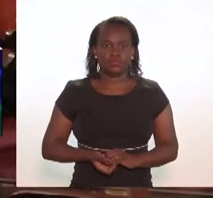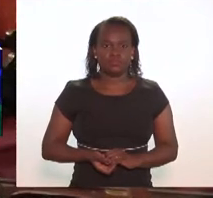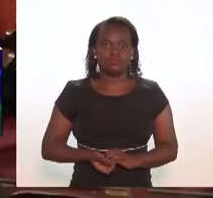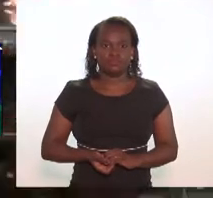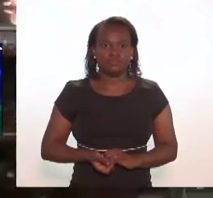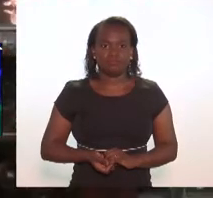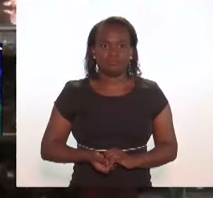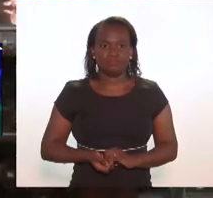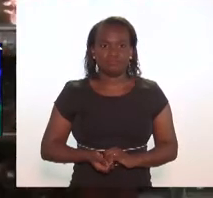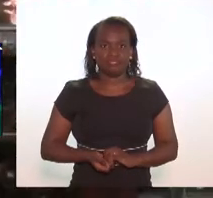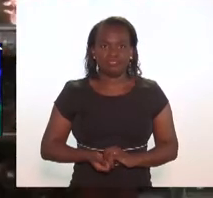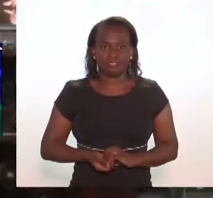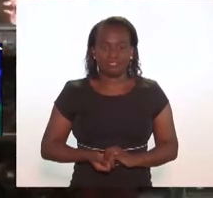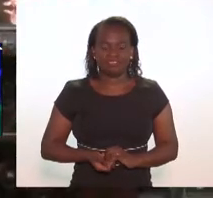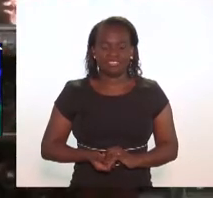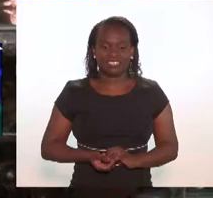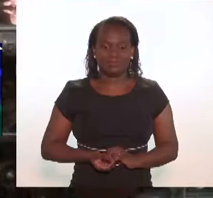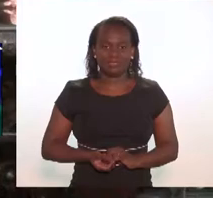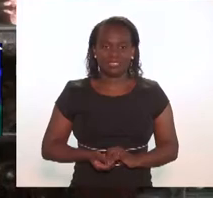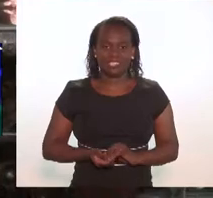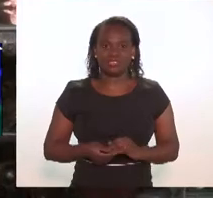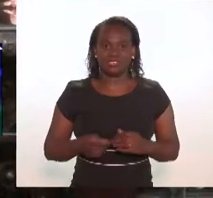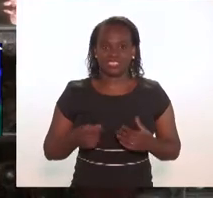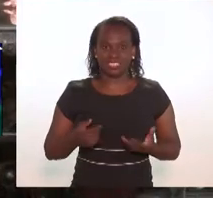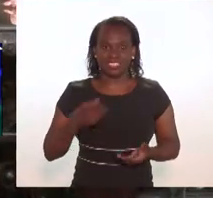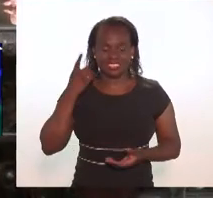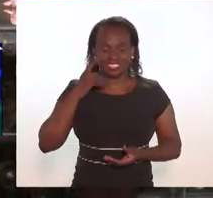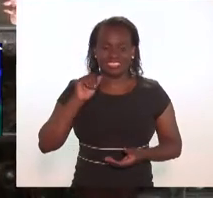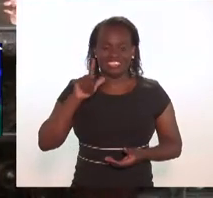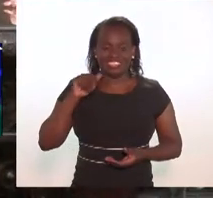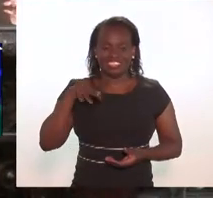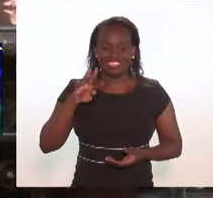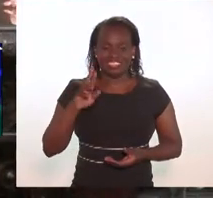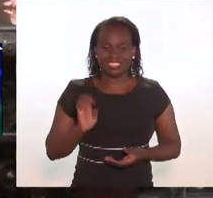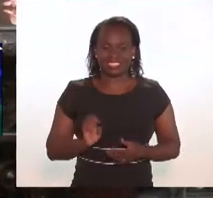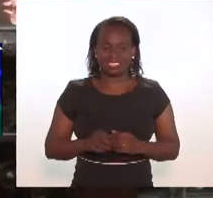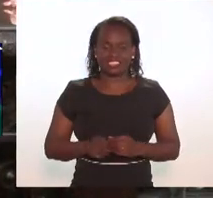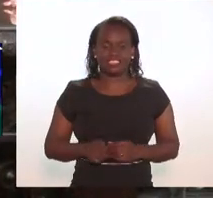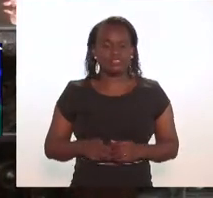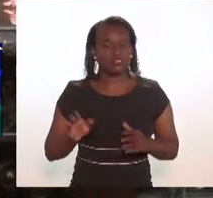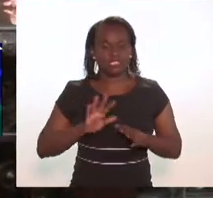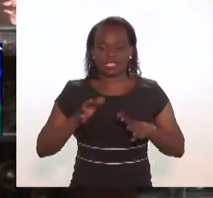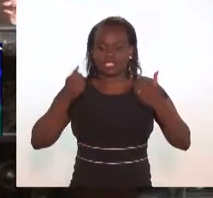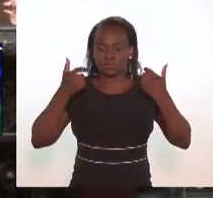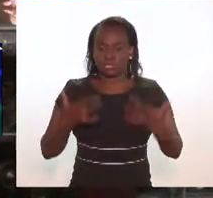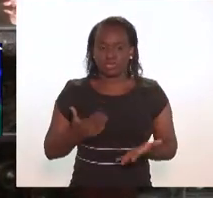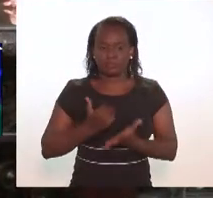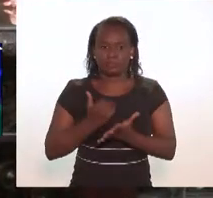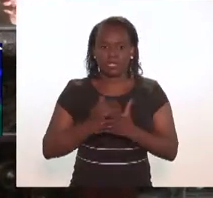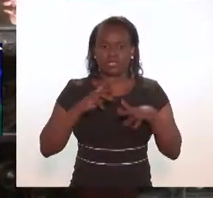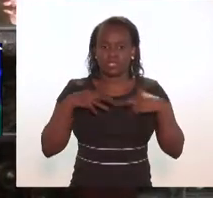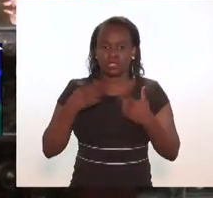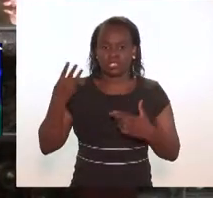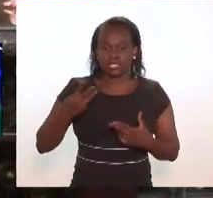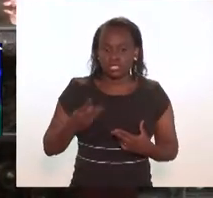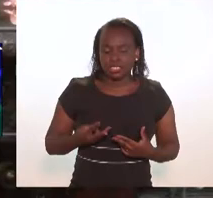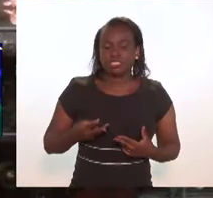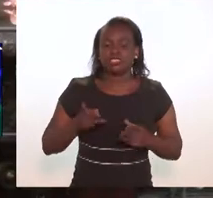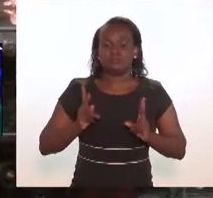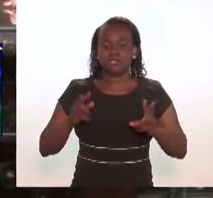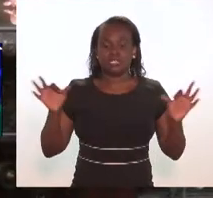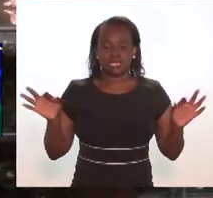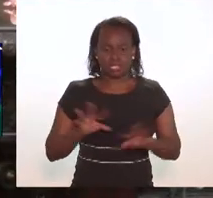Consignado, voto contrário, Alexandre, tranquilo. Obrigado. Nada mais a tratar na terceira sessão extraordinária, a mesma